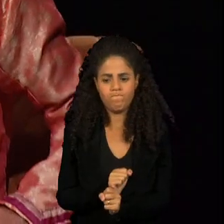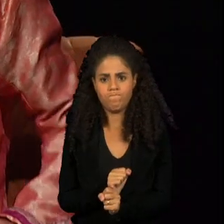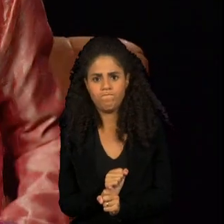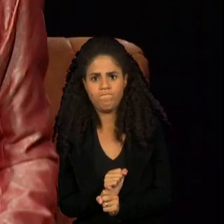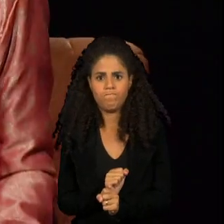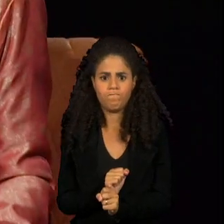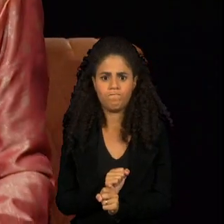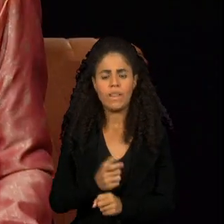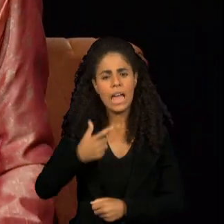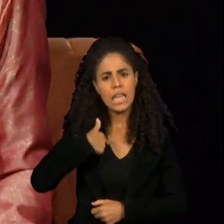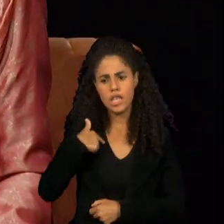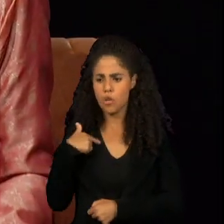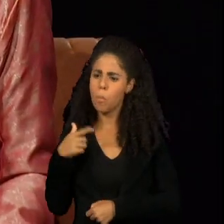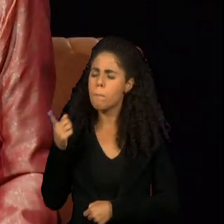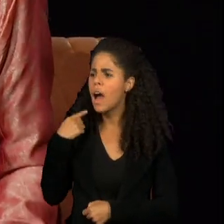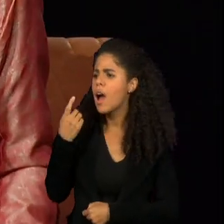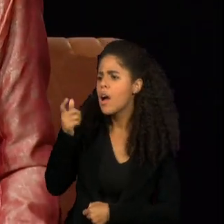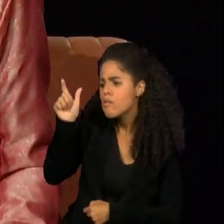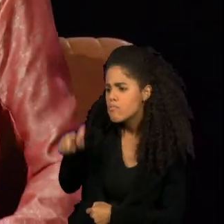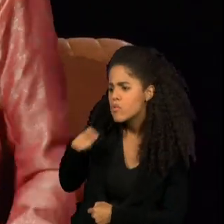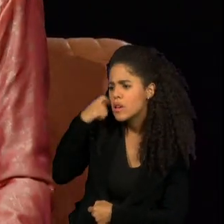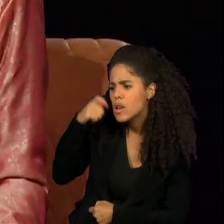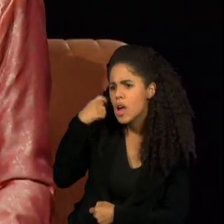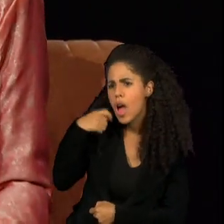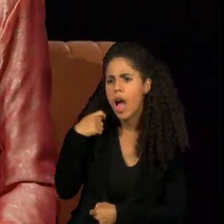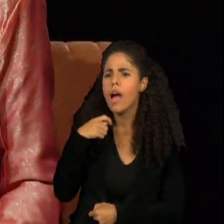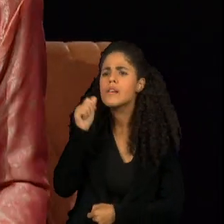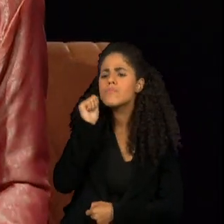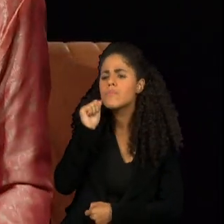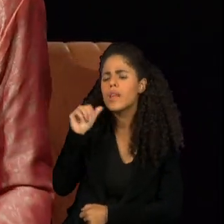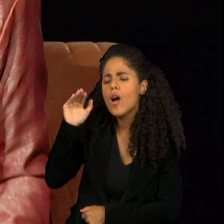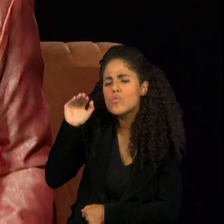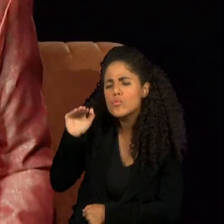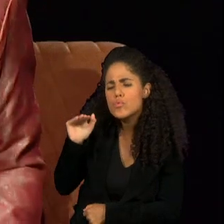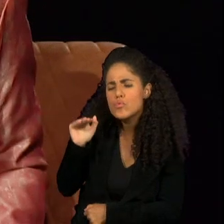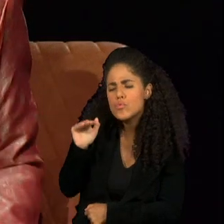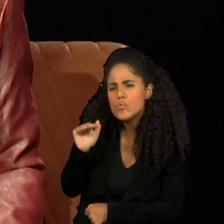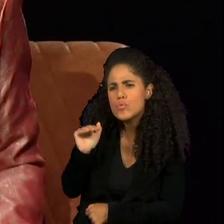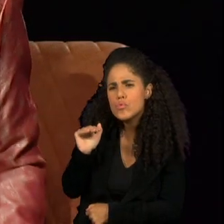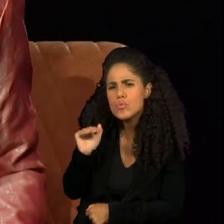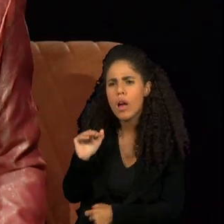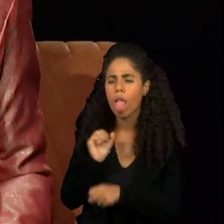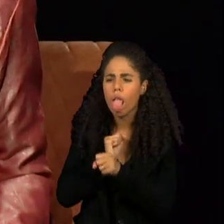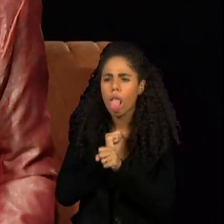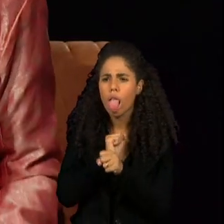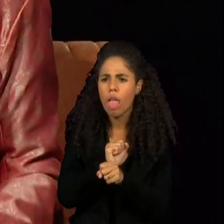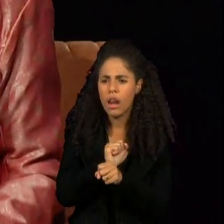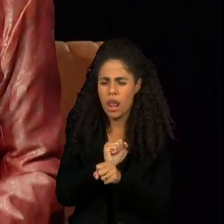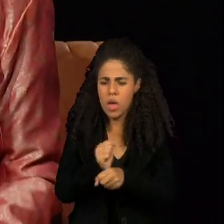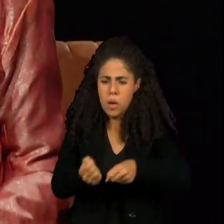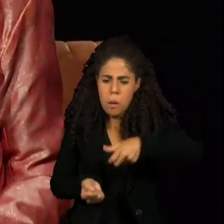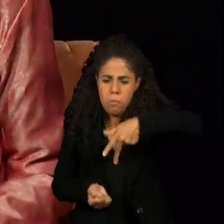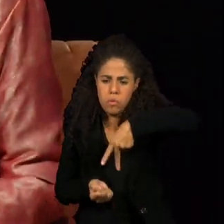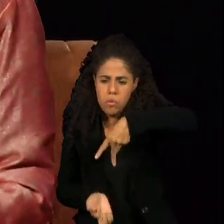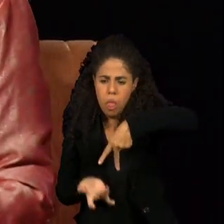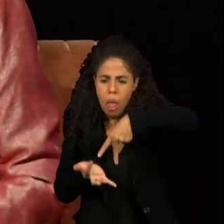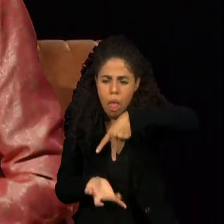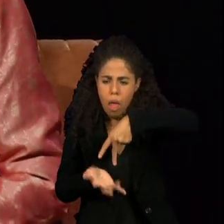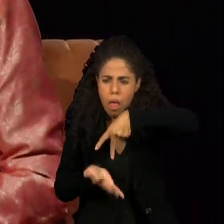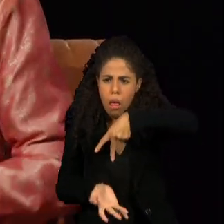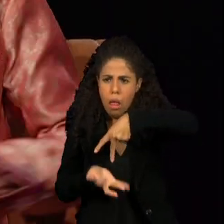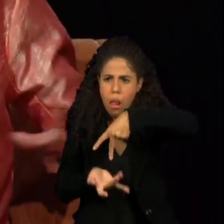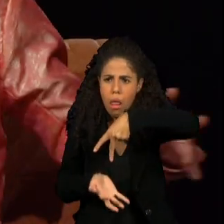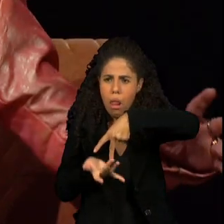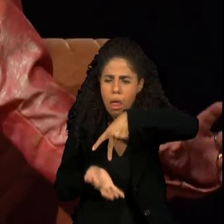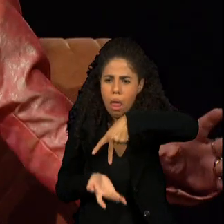eu representava, ela era uma menina presa, né? Ela, inclusive, é incendiada com o padre, né?